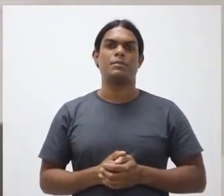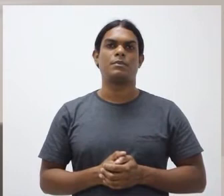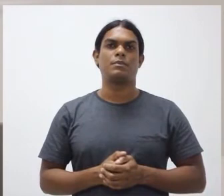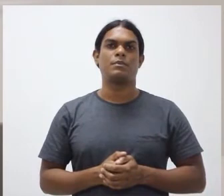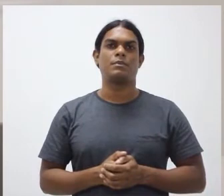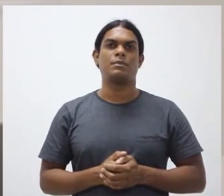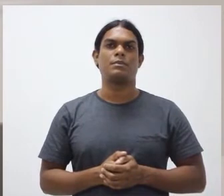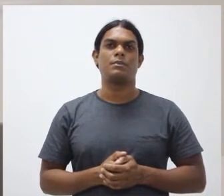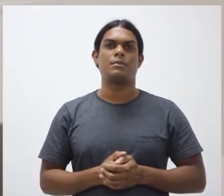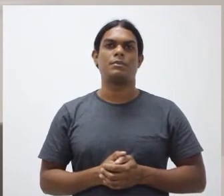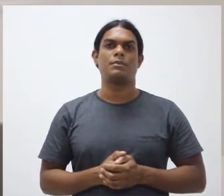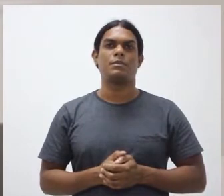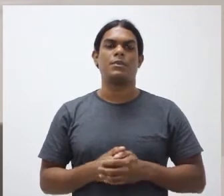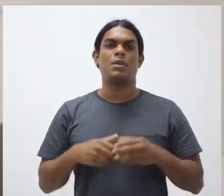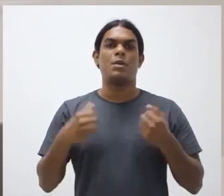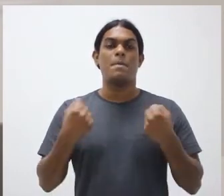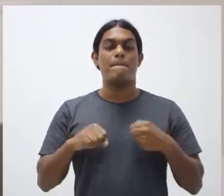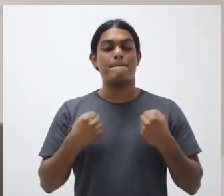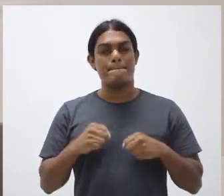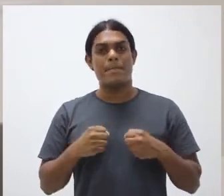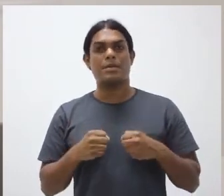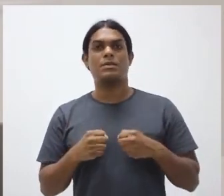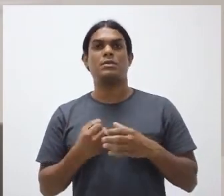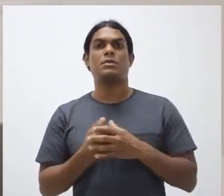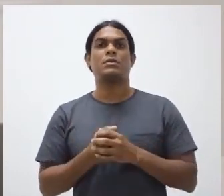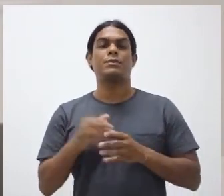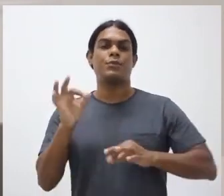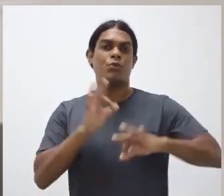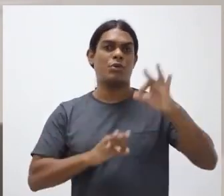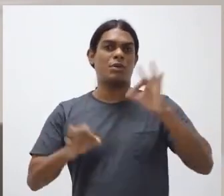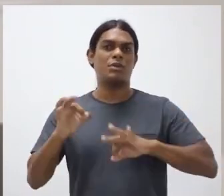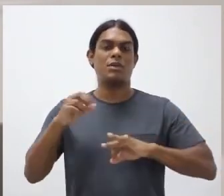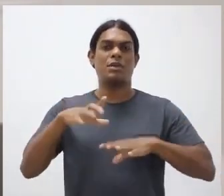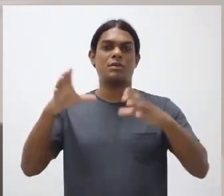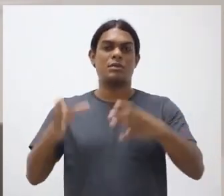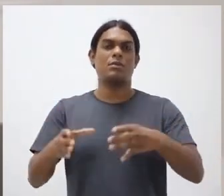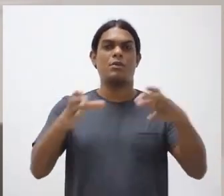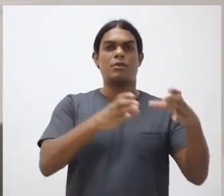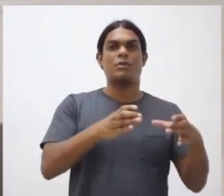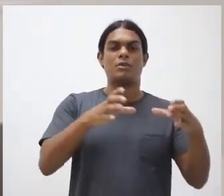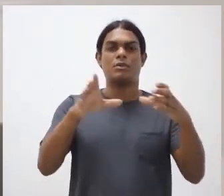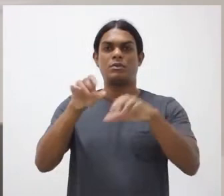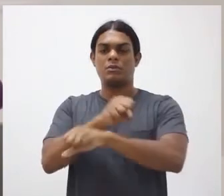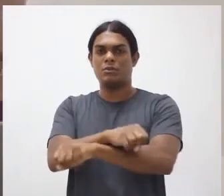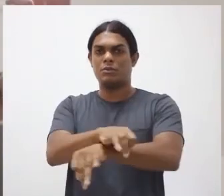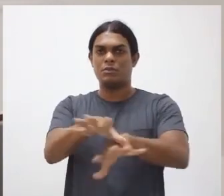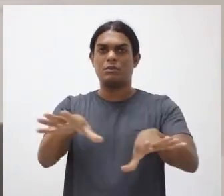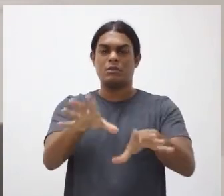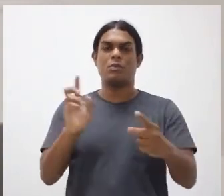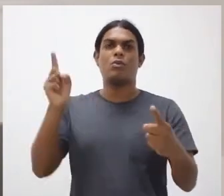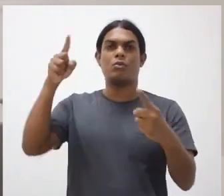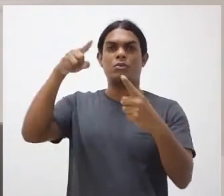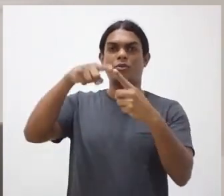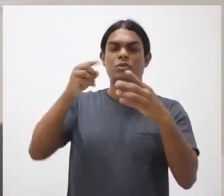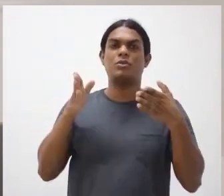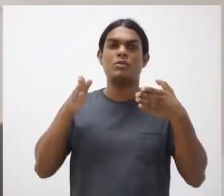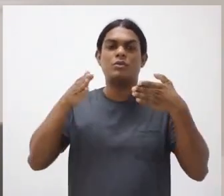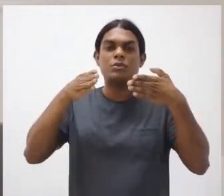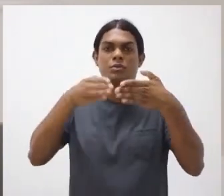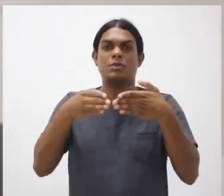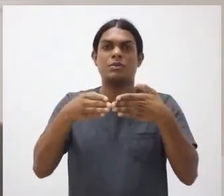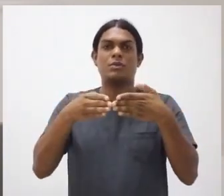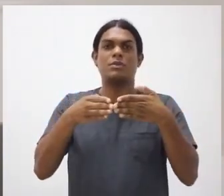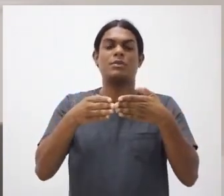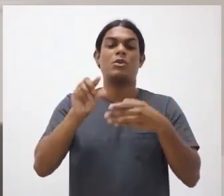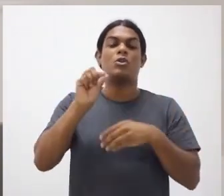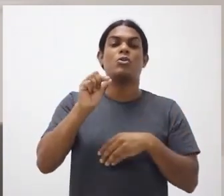Por isso, é necessário que seja desenvolvida essa atividade de movimentação e distribuição com foco no que a empresa tem